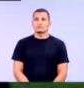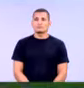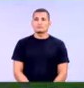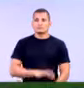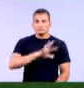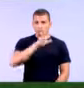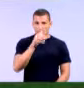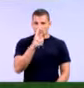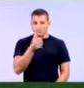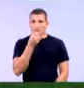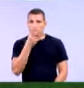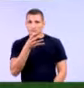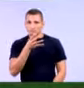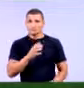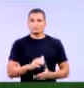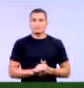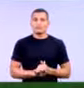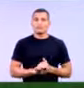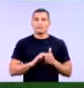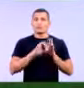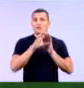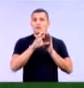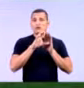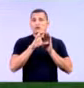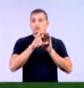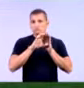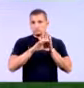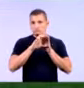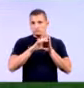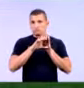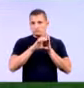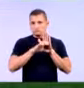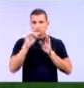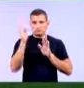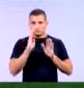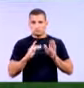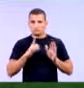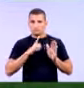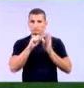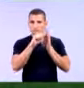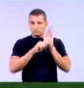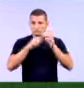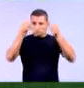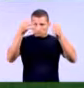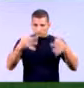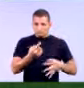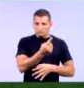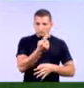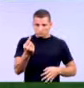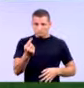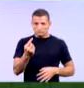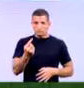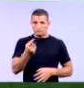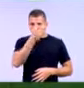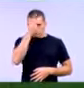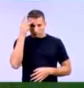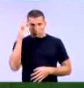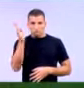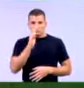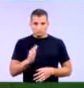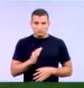Olá, tudo bem? Na Constituição Brasileira, há um artigo que fala sobre os direitos de cada cidadão brasileiro. Além disso,